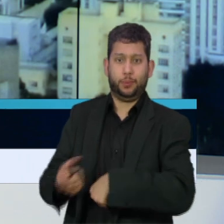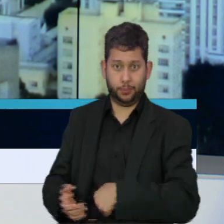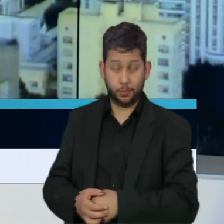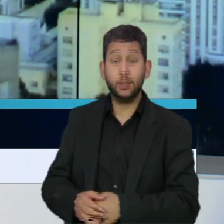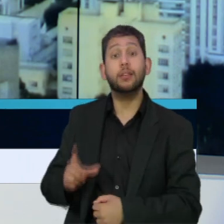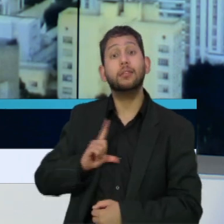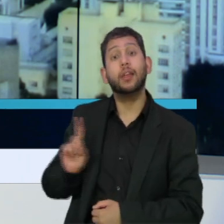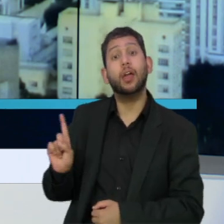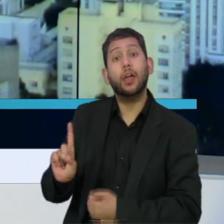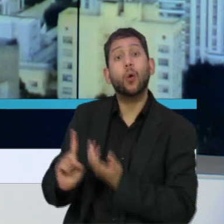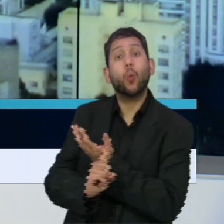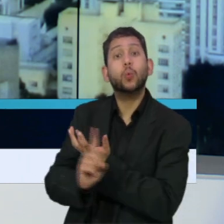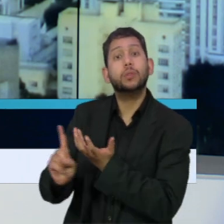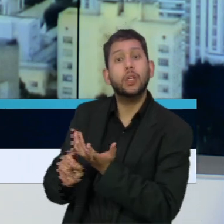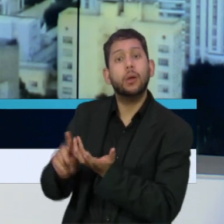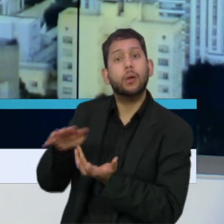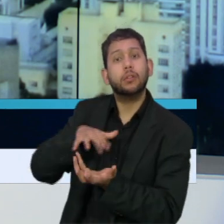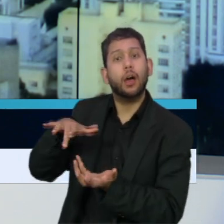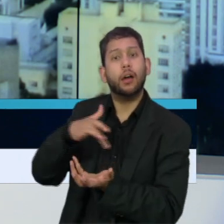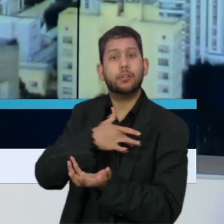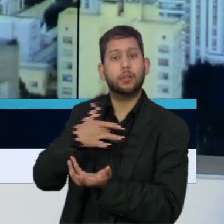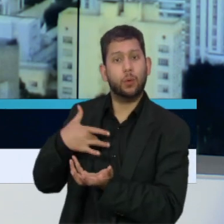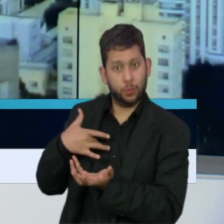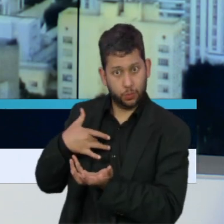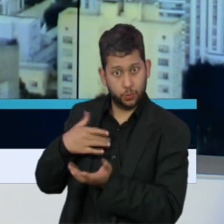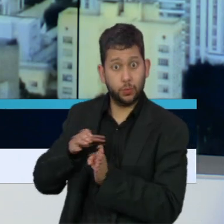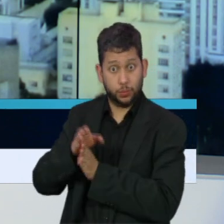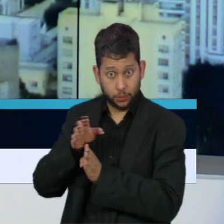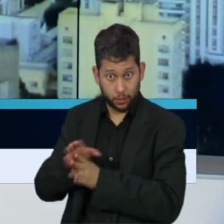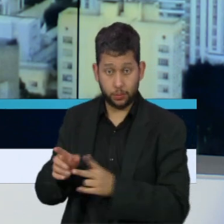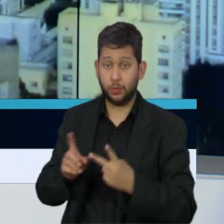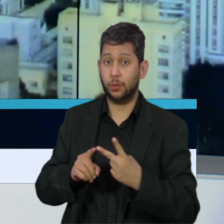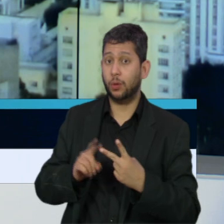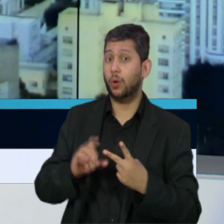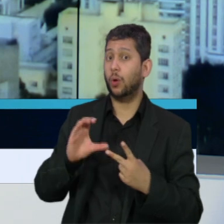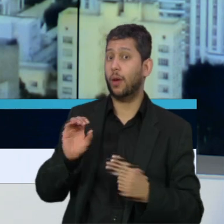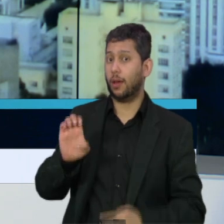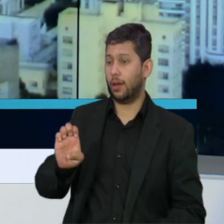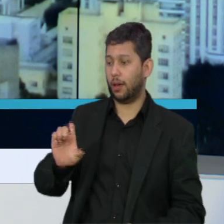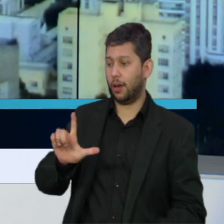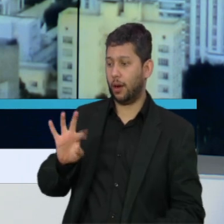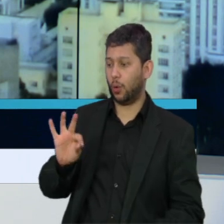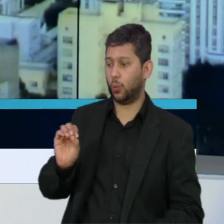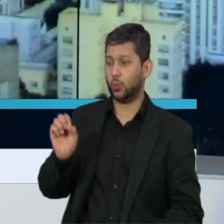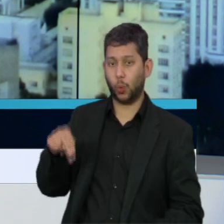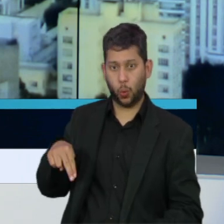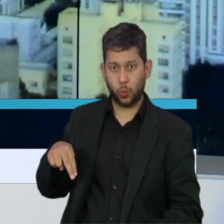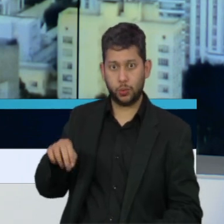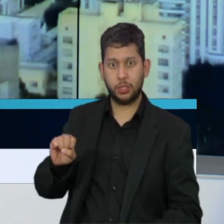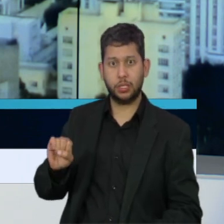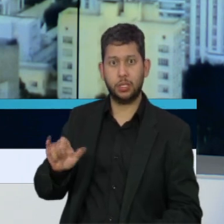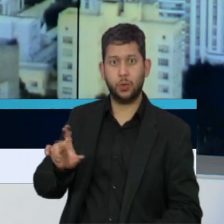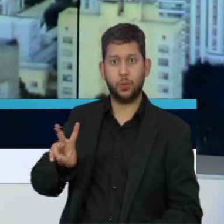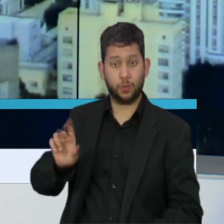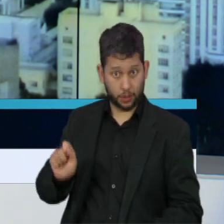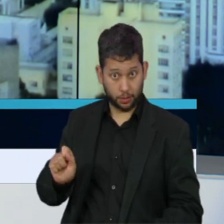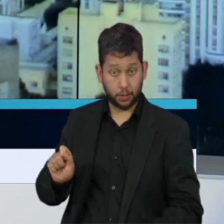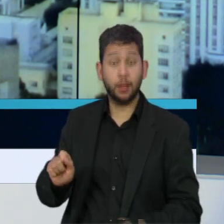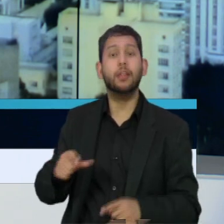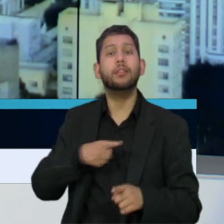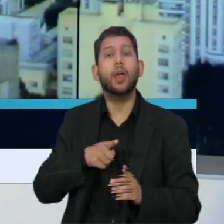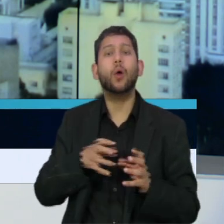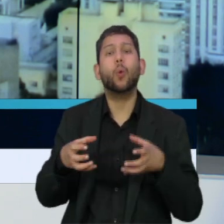Secretarias Municipais de Saúde, o CONASEMS, junto à Conitec, Elton da Silva Chaves. A Comissão Nacional de Incorporação